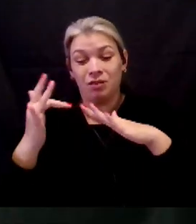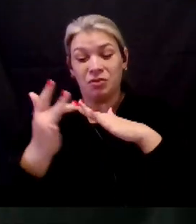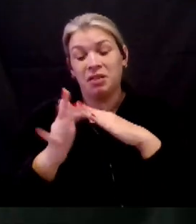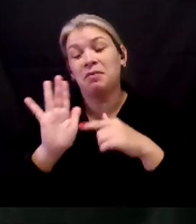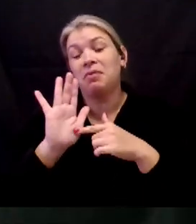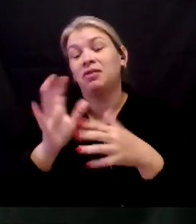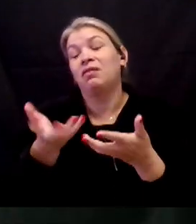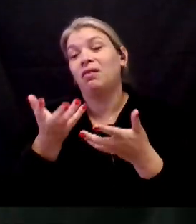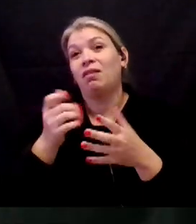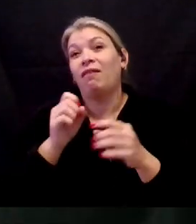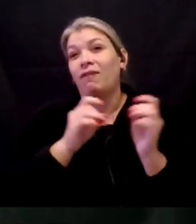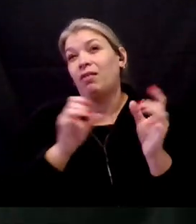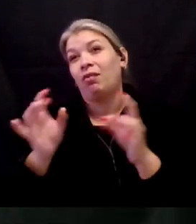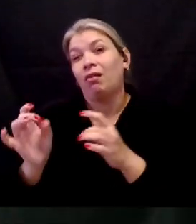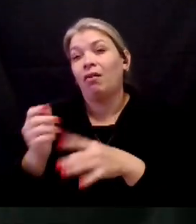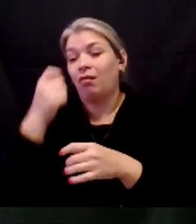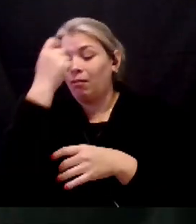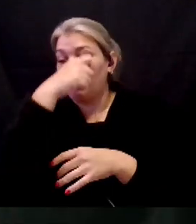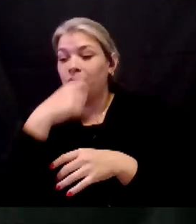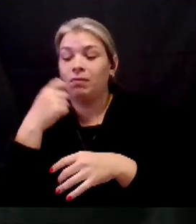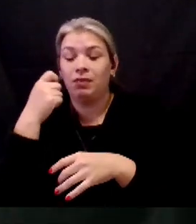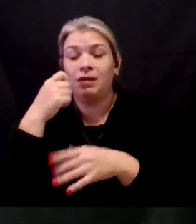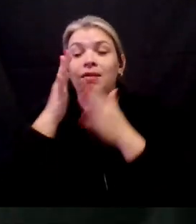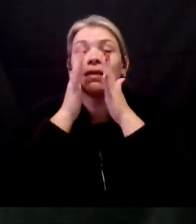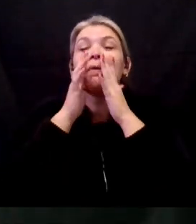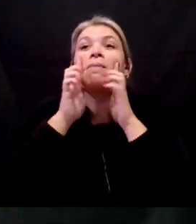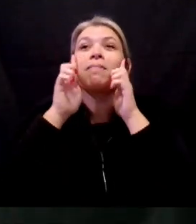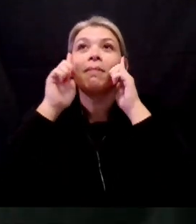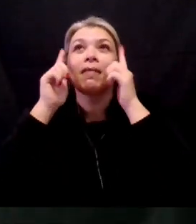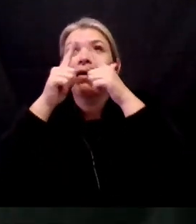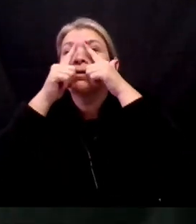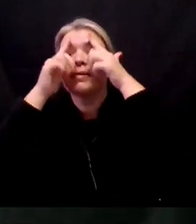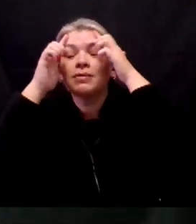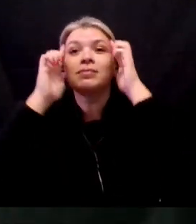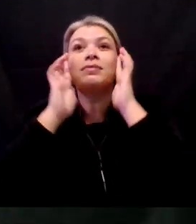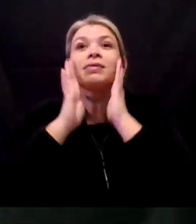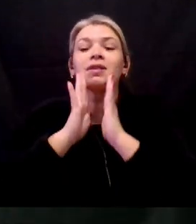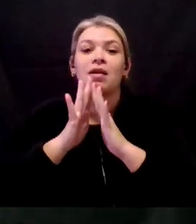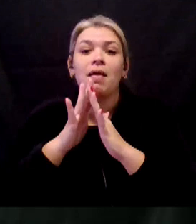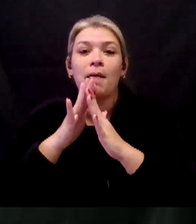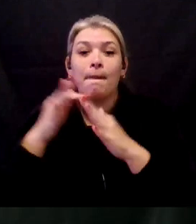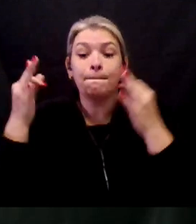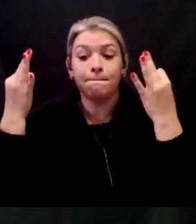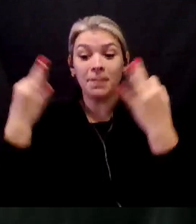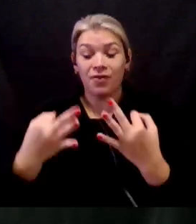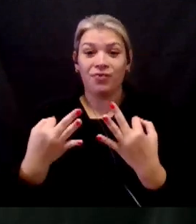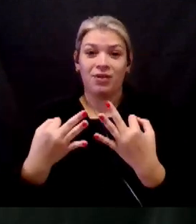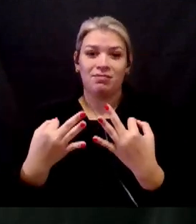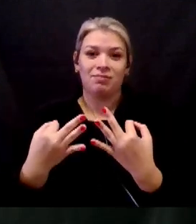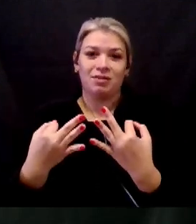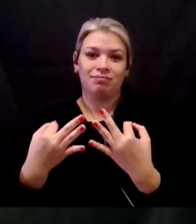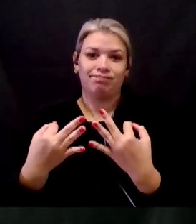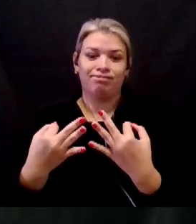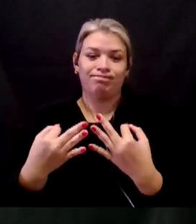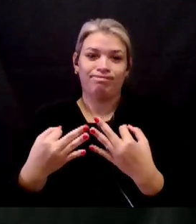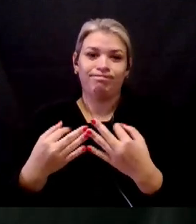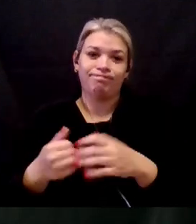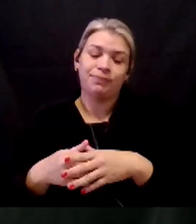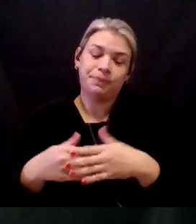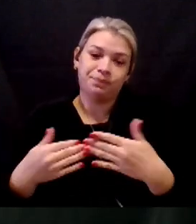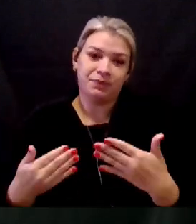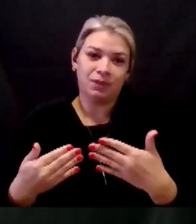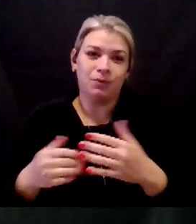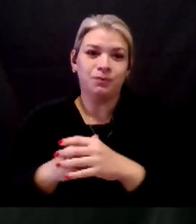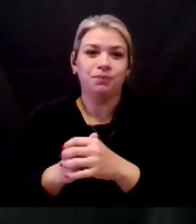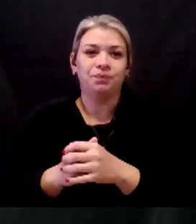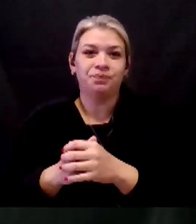E isso preocupa especialistas em vários países, não é só aqui no Brasil, não. Entre os principais fatores apontados dessa preocupação estão a